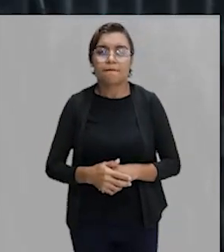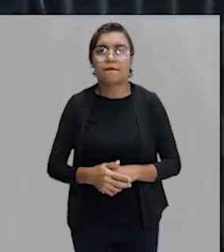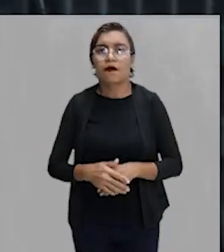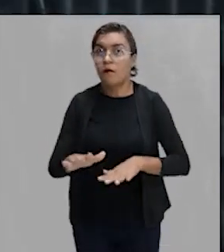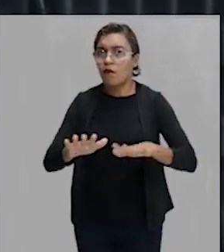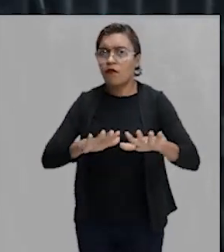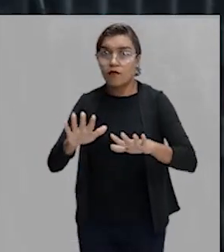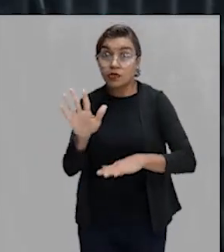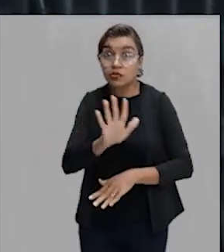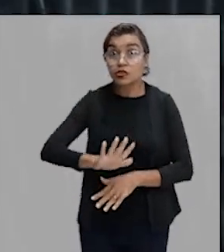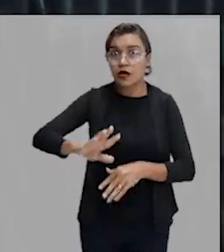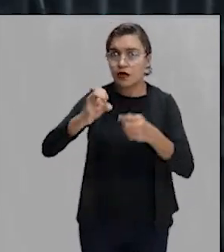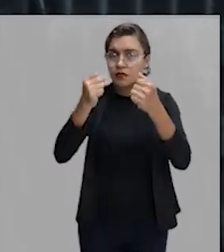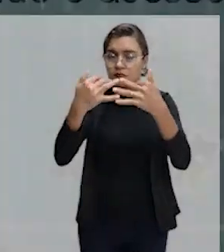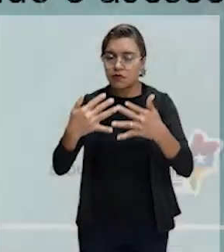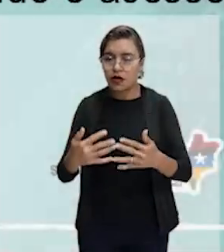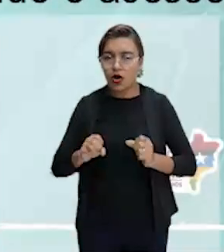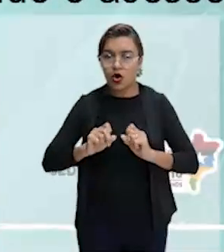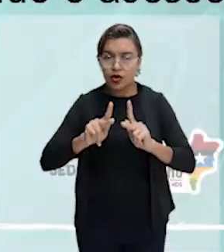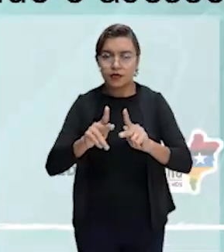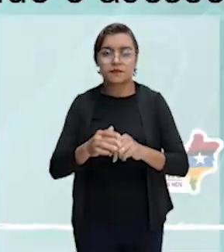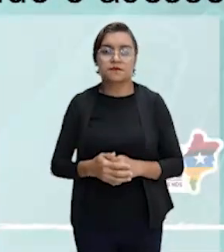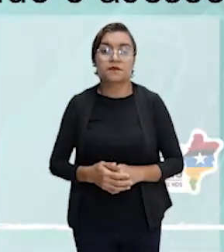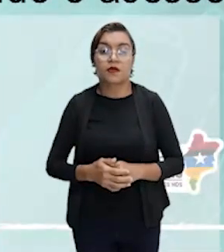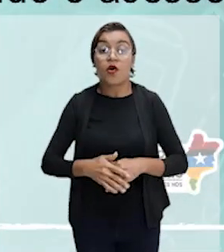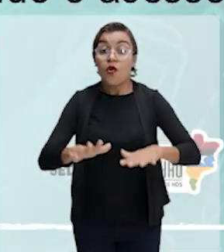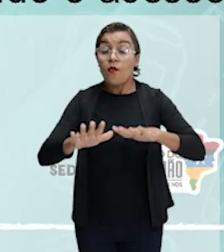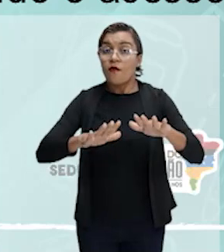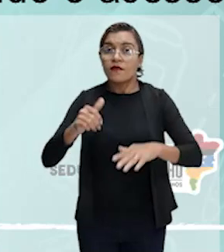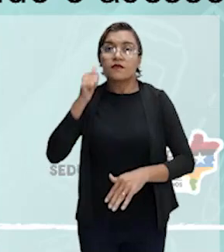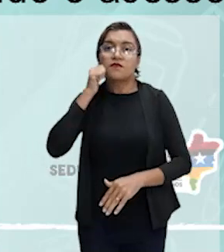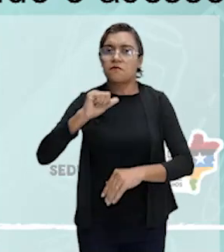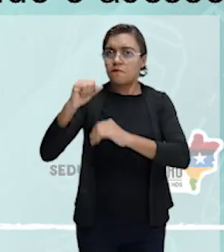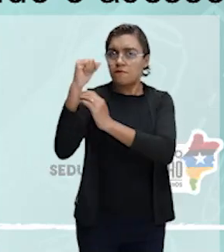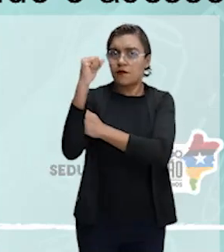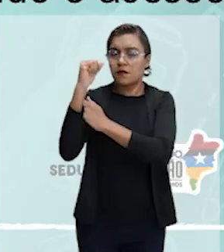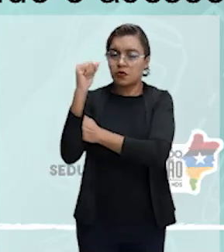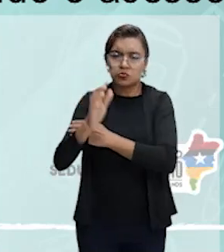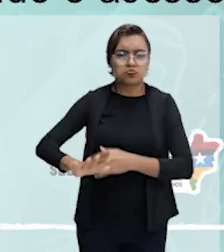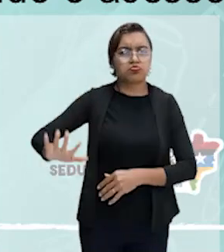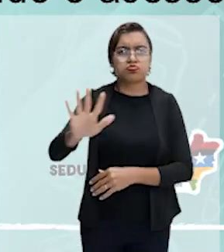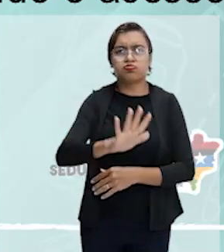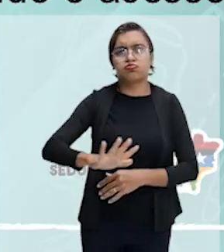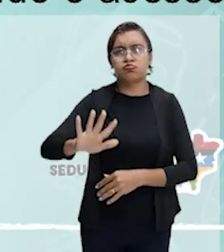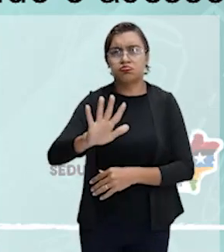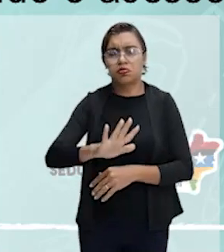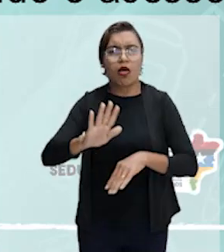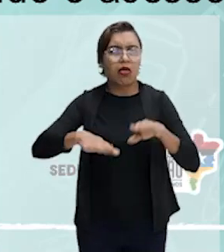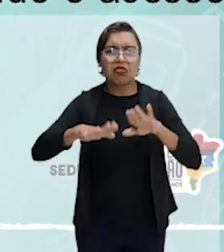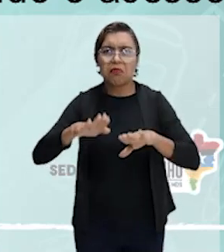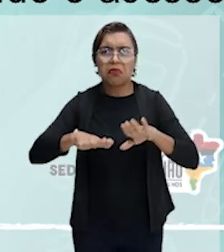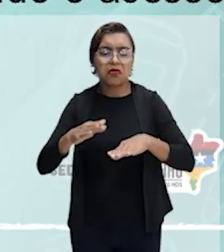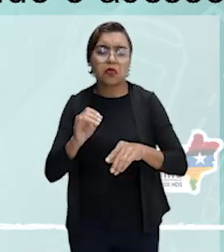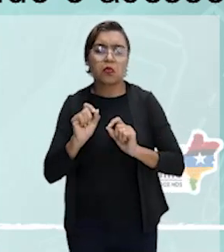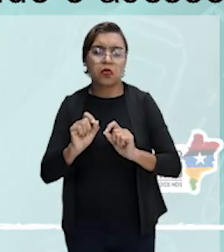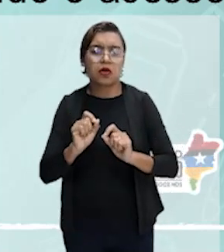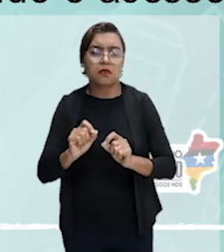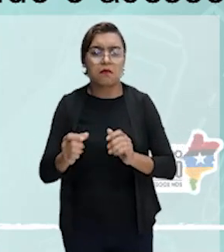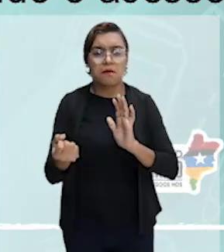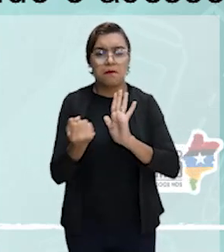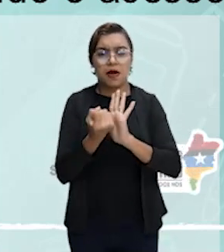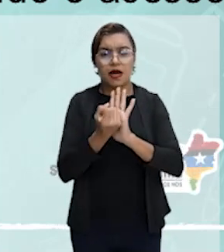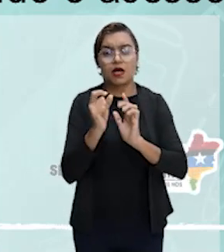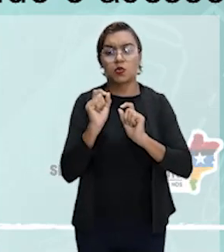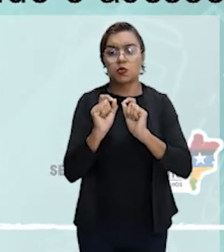geral, certo? O movimento feminista em geral, independente das ondas e tudo, ele é marcado primeiro, lá na